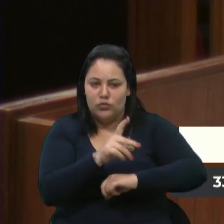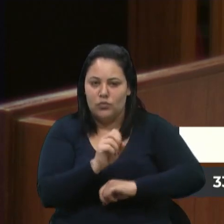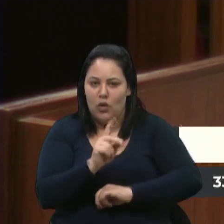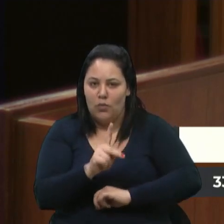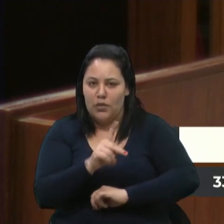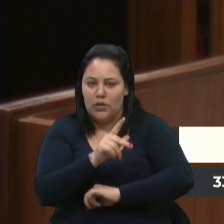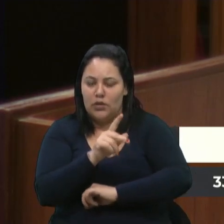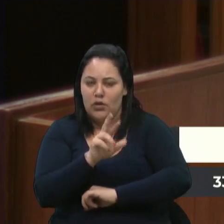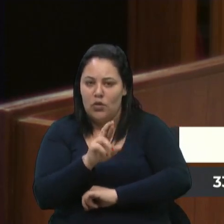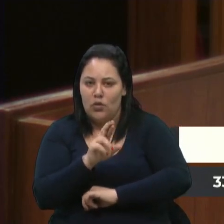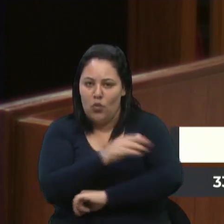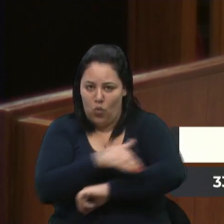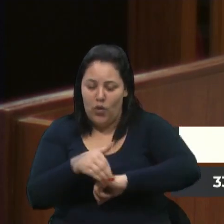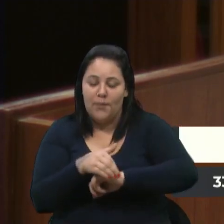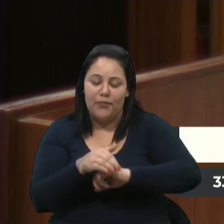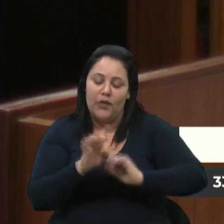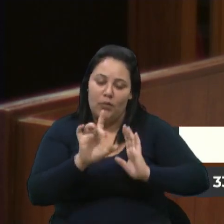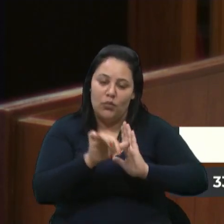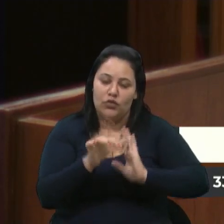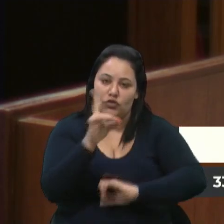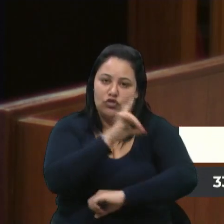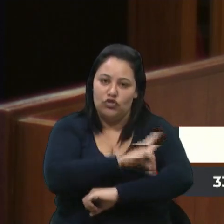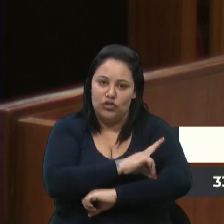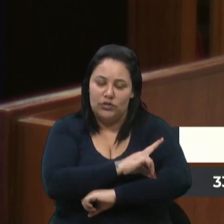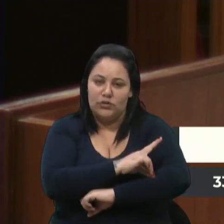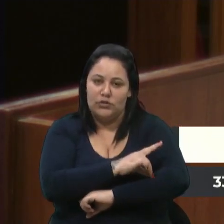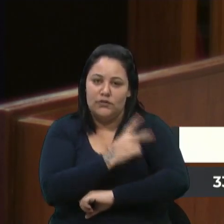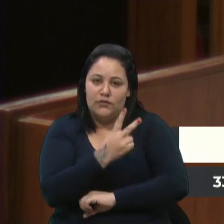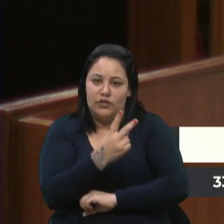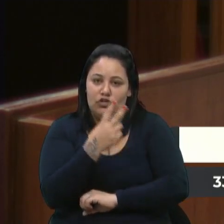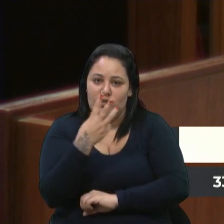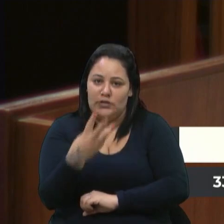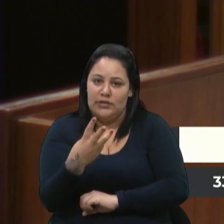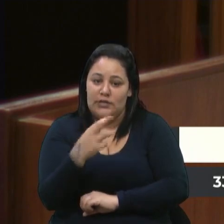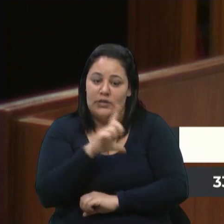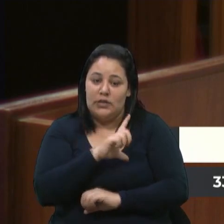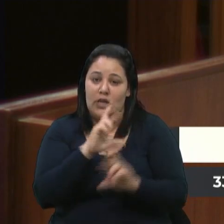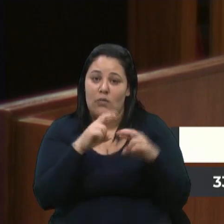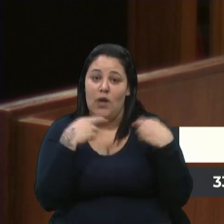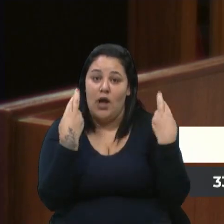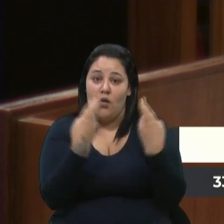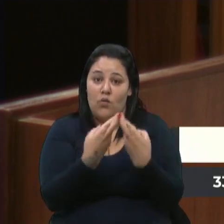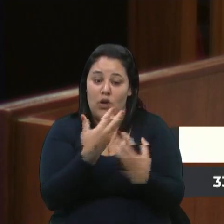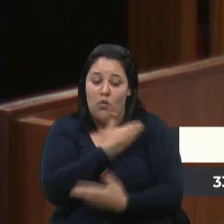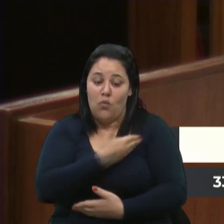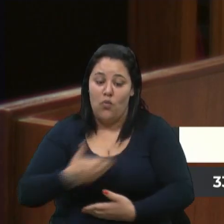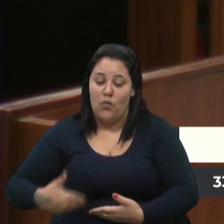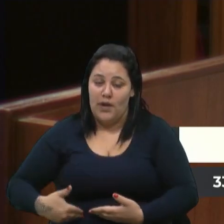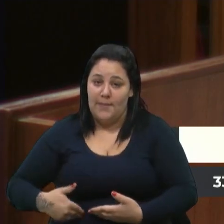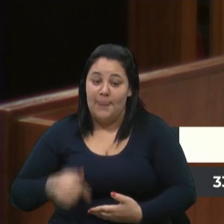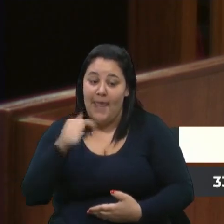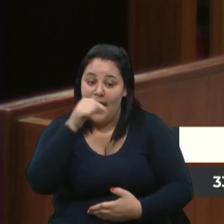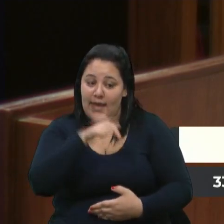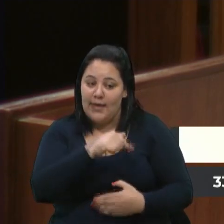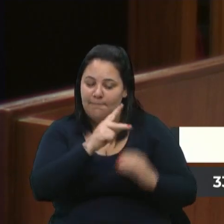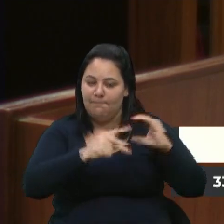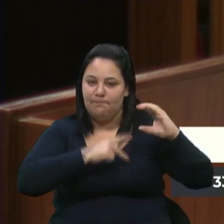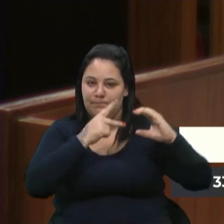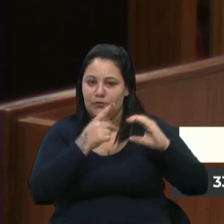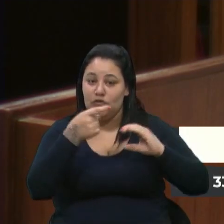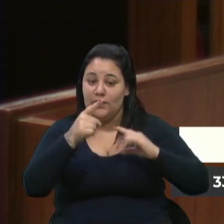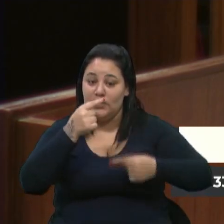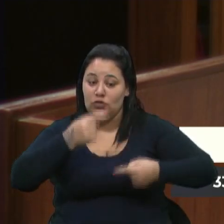dia 23, nós temos uma audiência pública, né, onde a gente vai discutir aqui nessa casa as